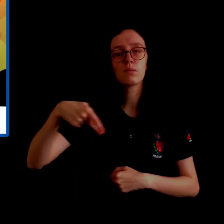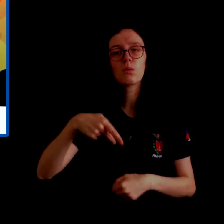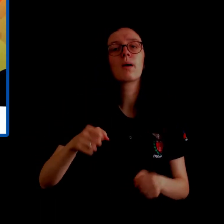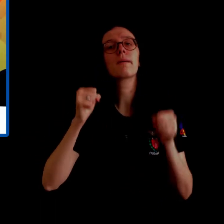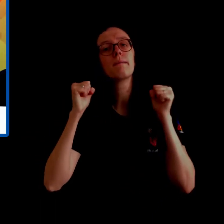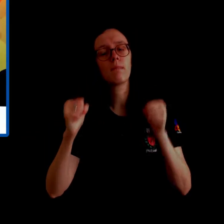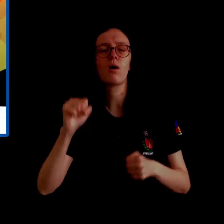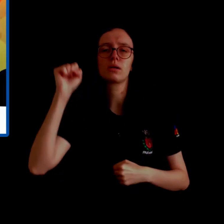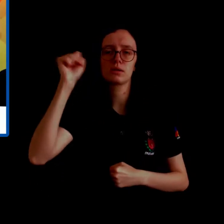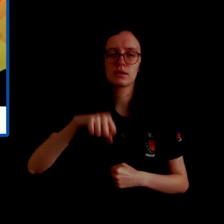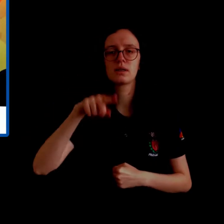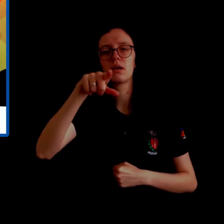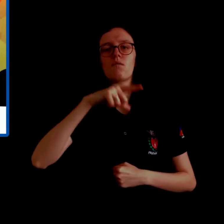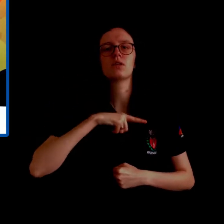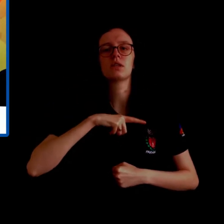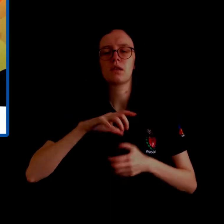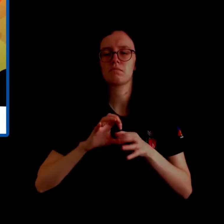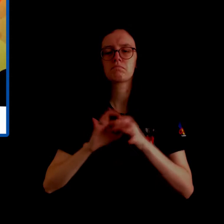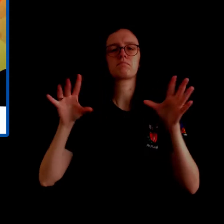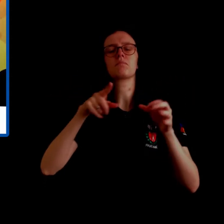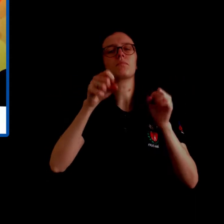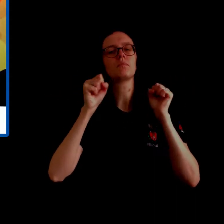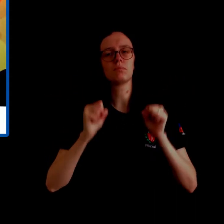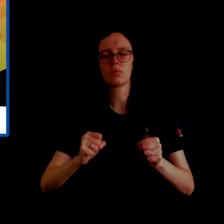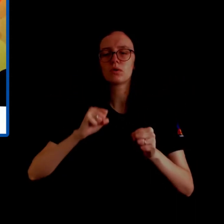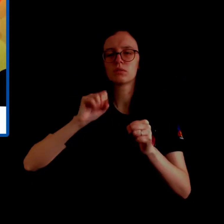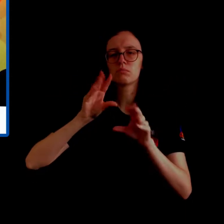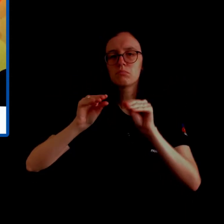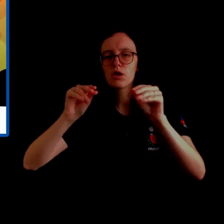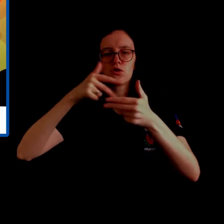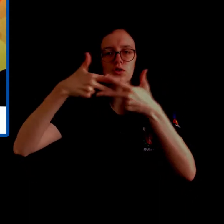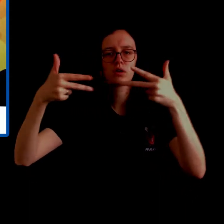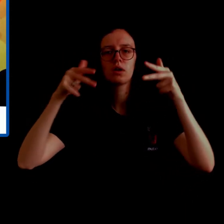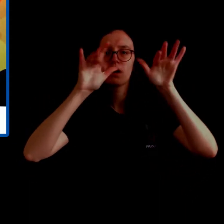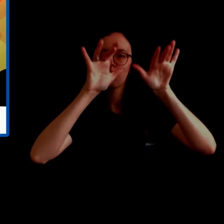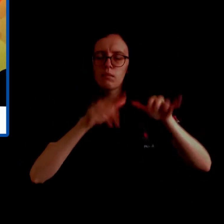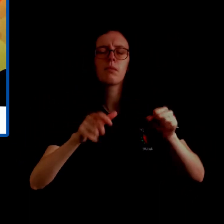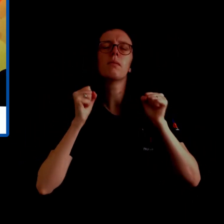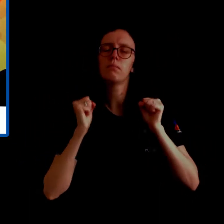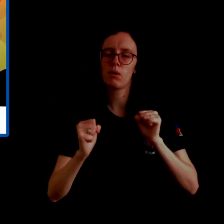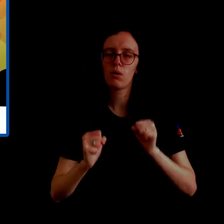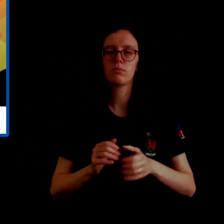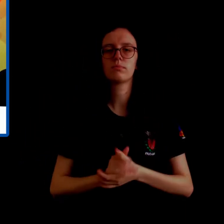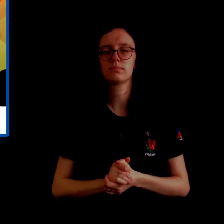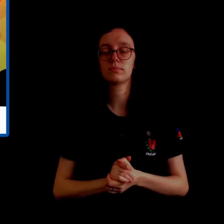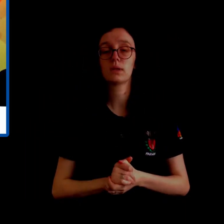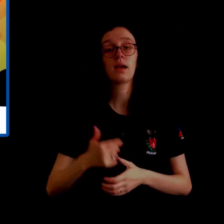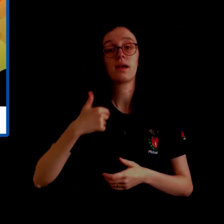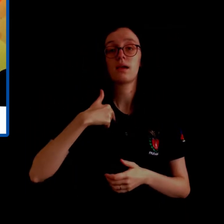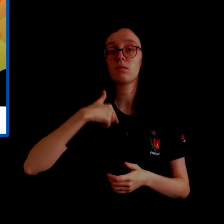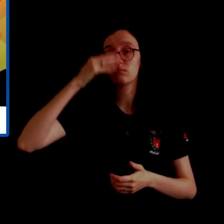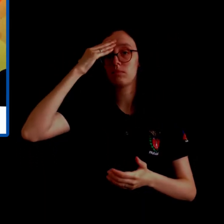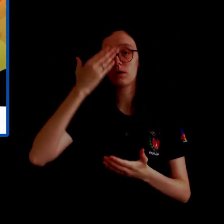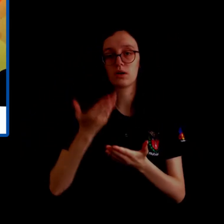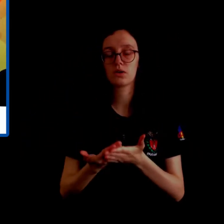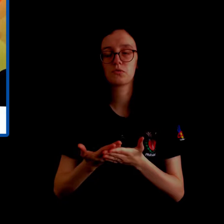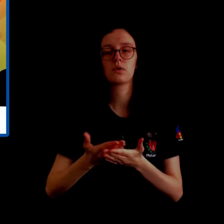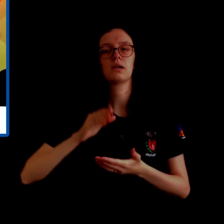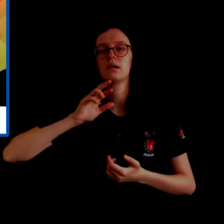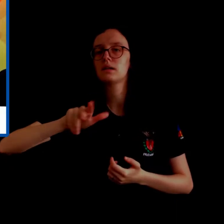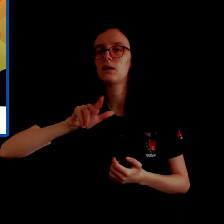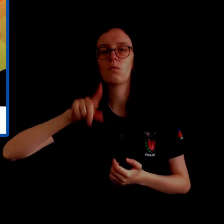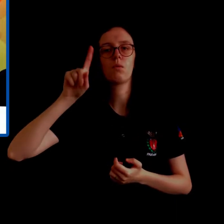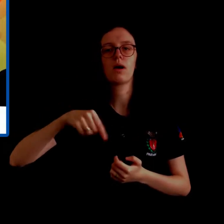pode sim, você tem autonomia para mexer no formulário, tá certo? Eu acredito que não seja uma